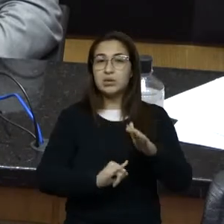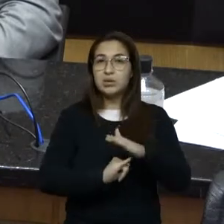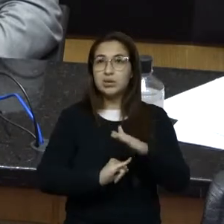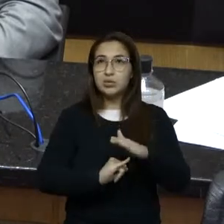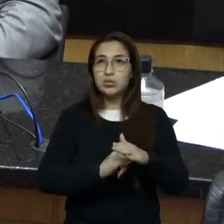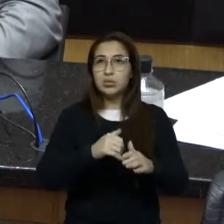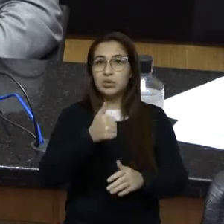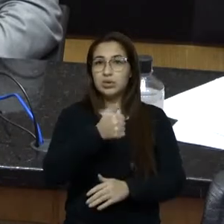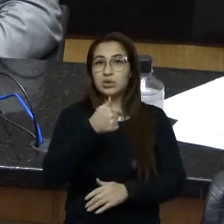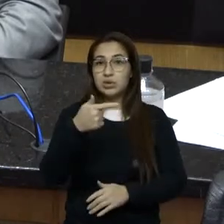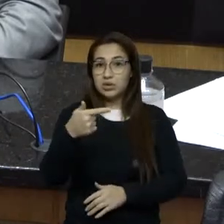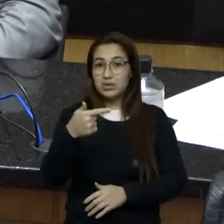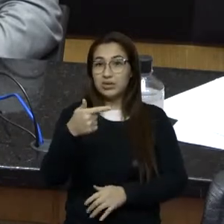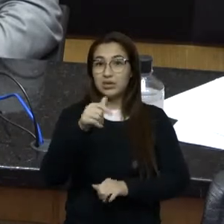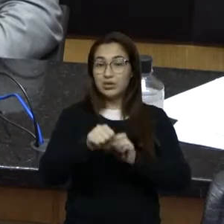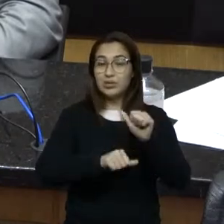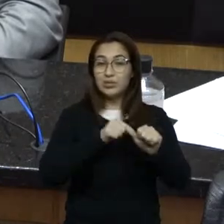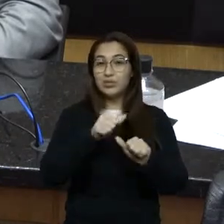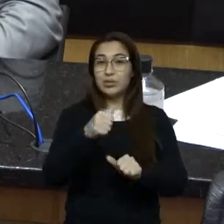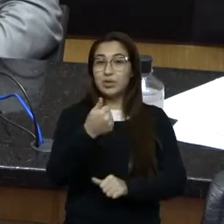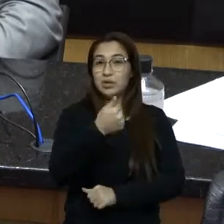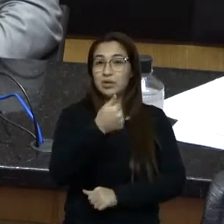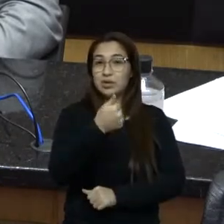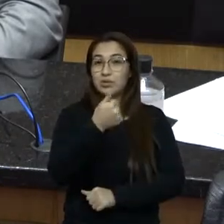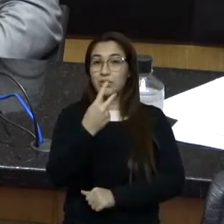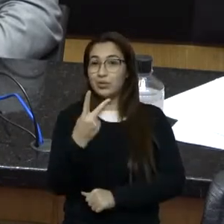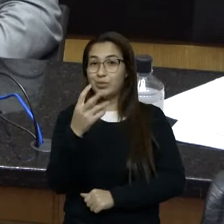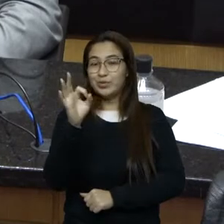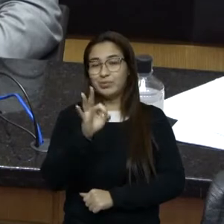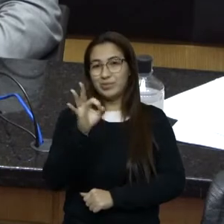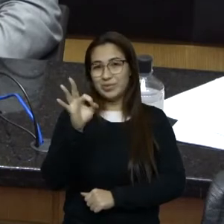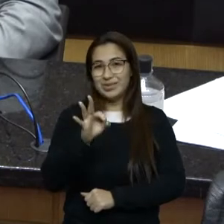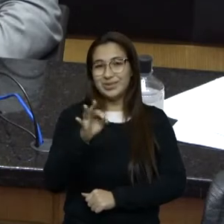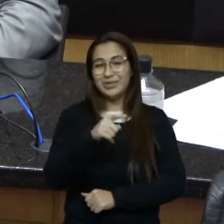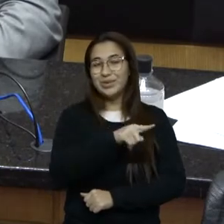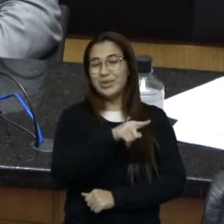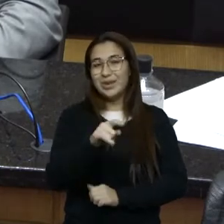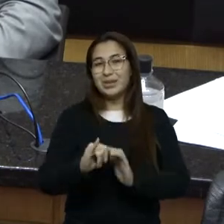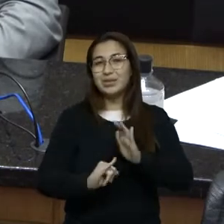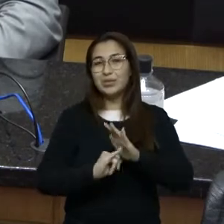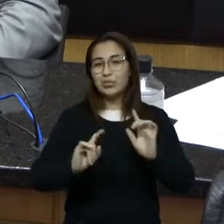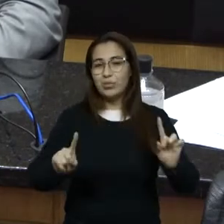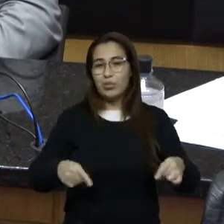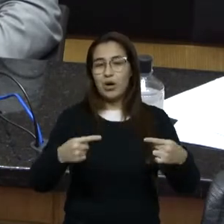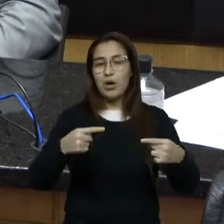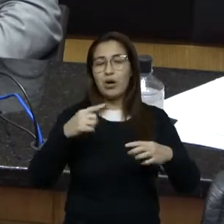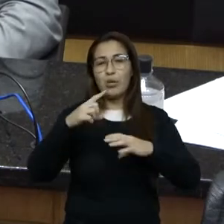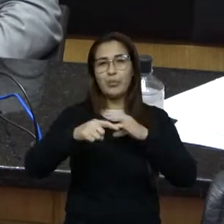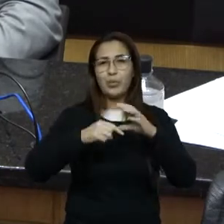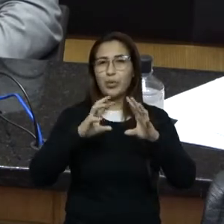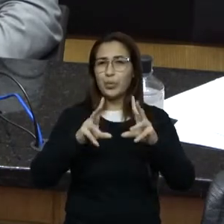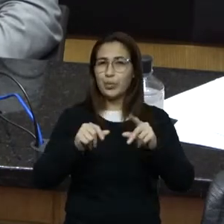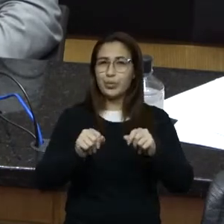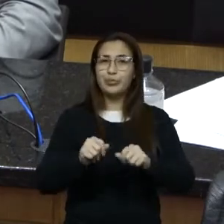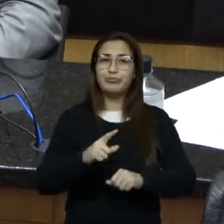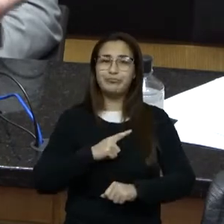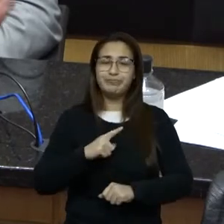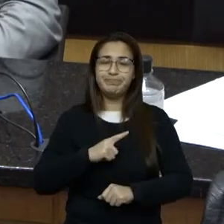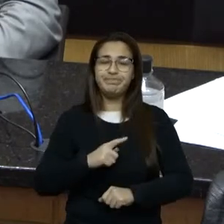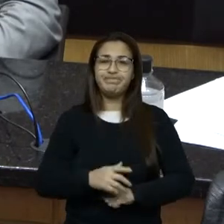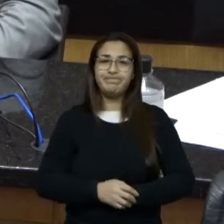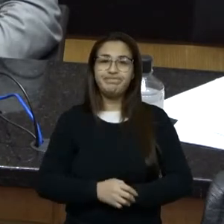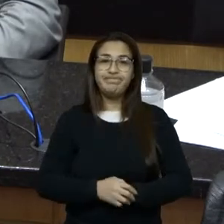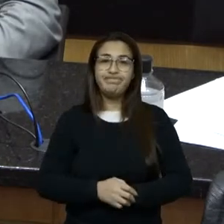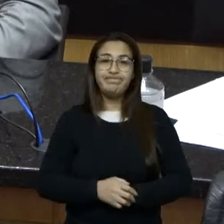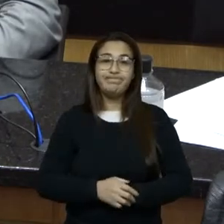17 para doze por cento eu estou não tem que custa competitiva no Brasil inteiro no mundo inteiro é e qual